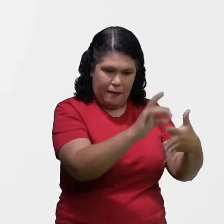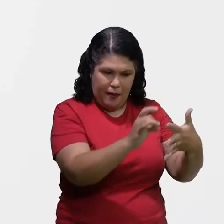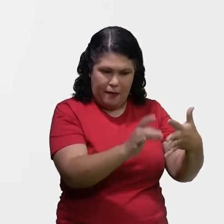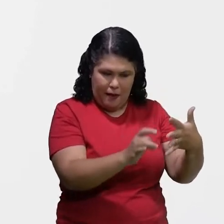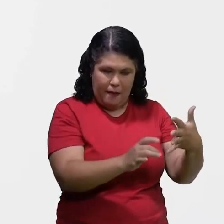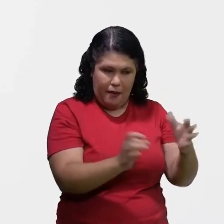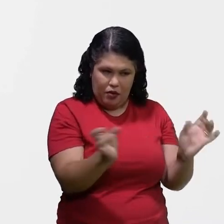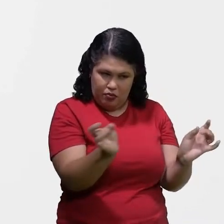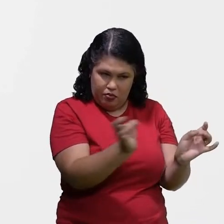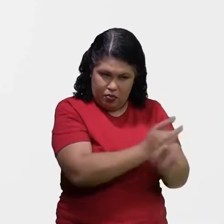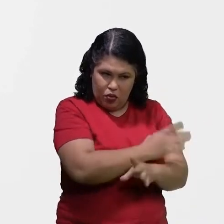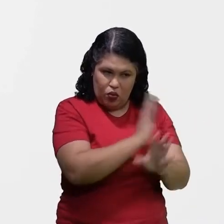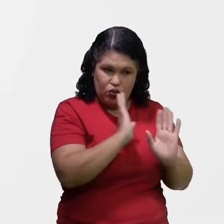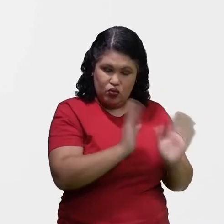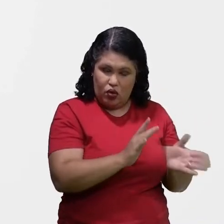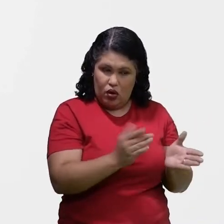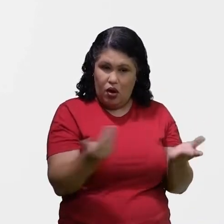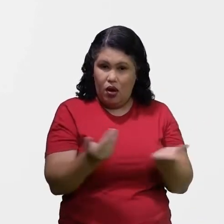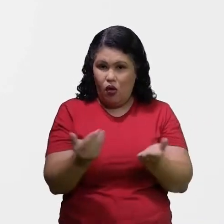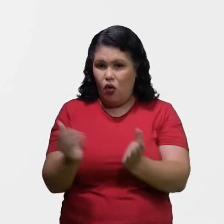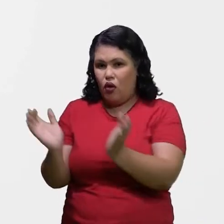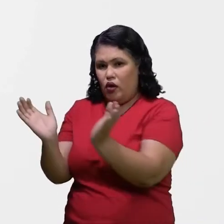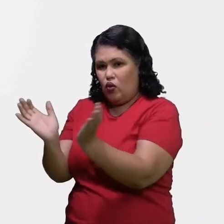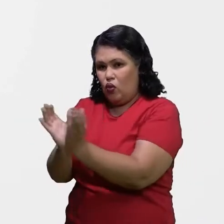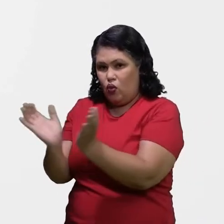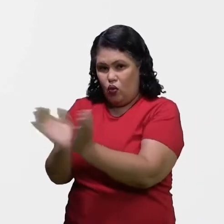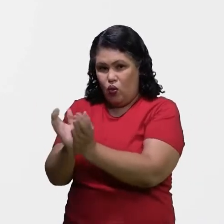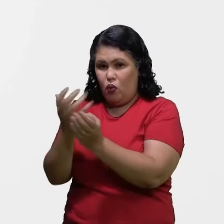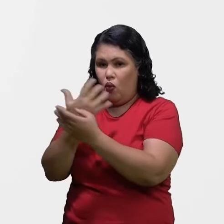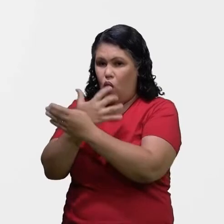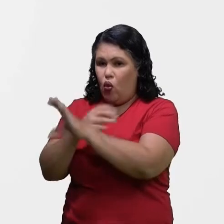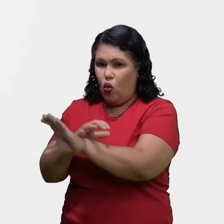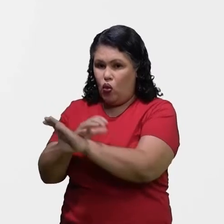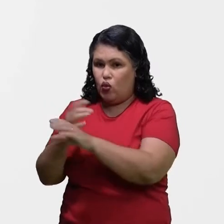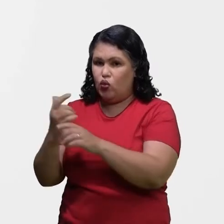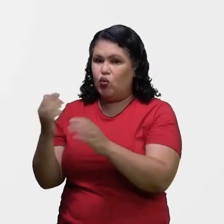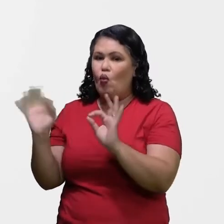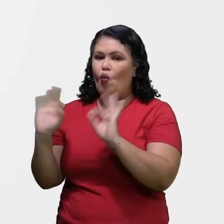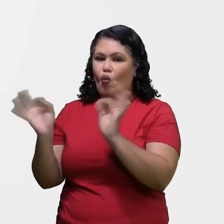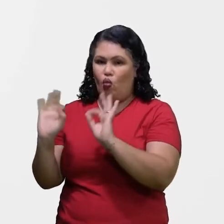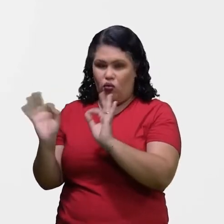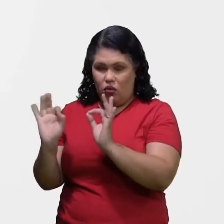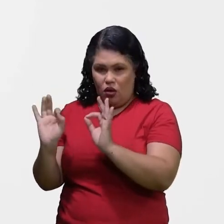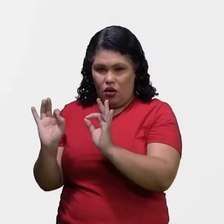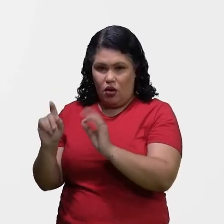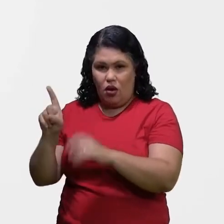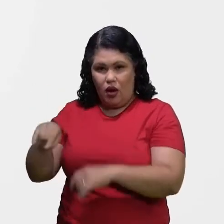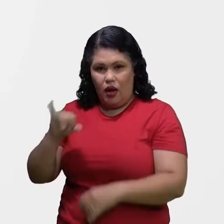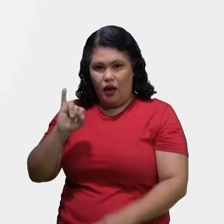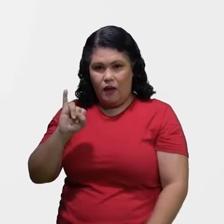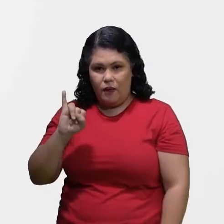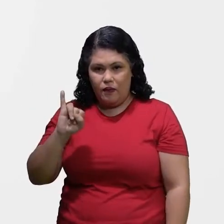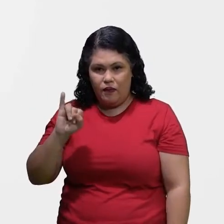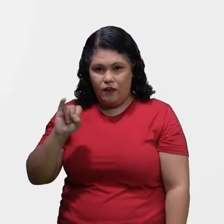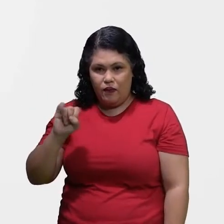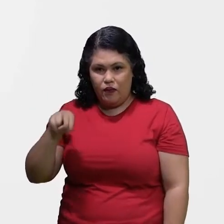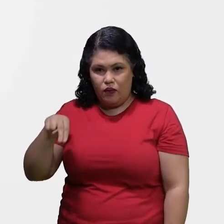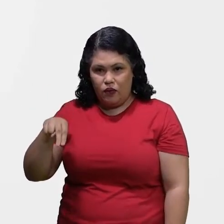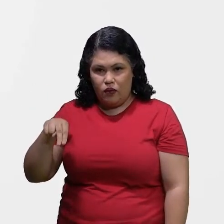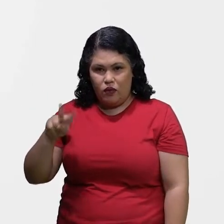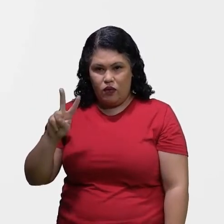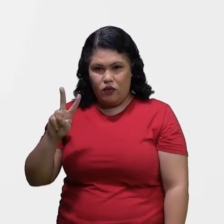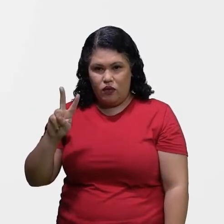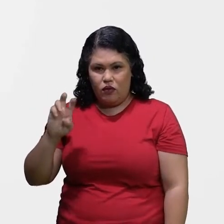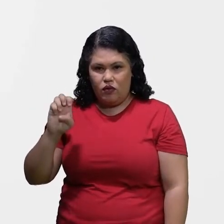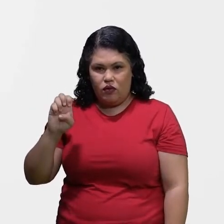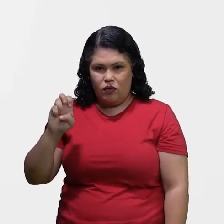estudo, dentro de uma outra estrutura de um animal invertebrado. Professora, o invertebrado quer dizer